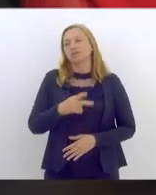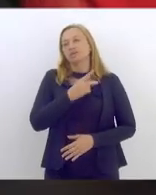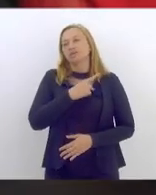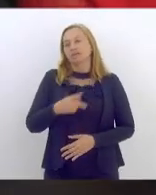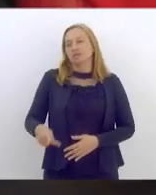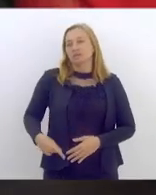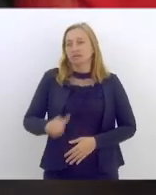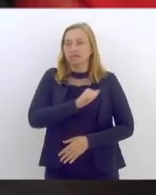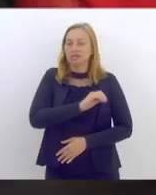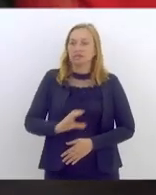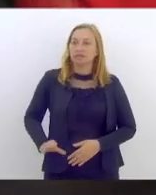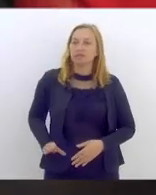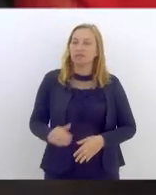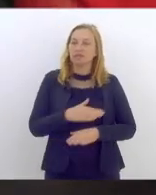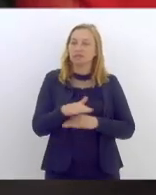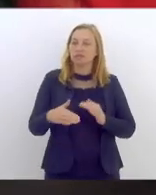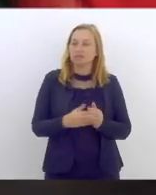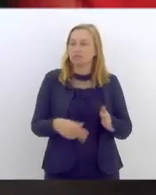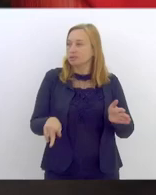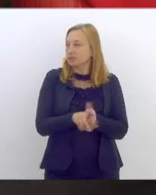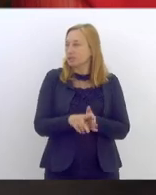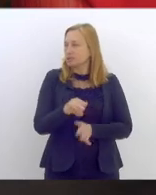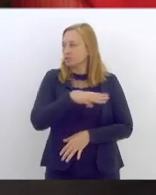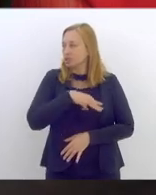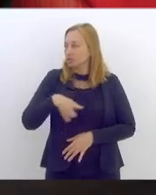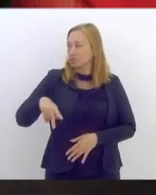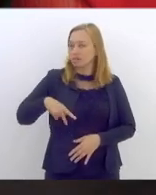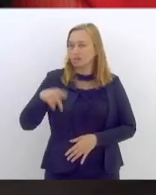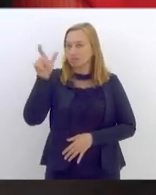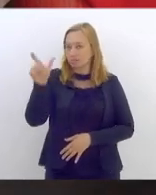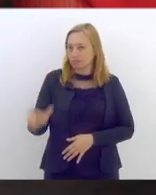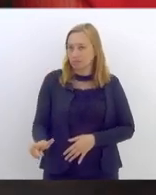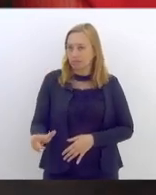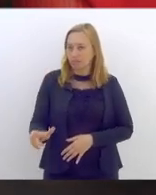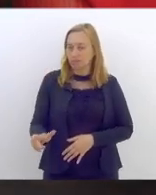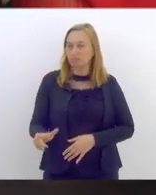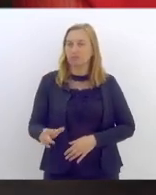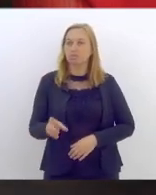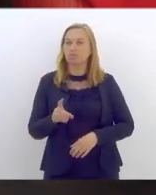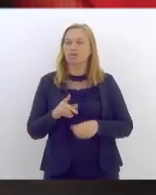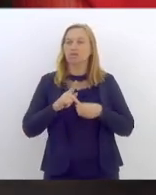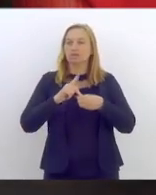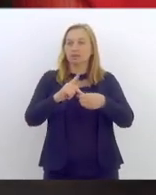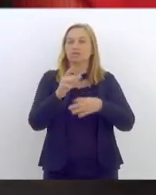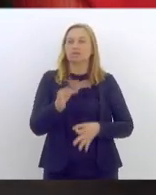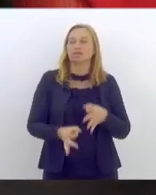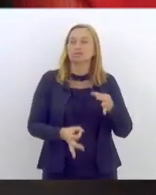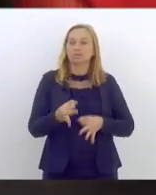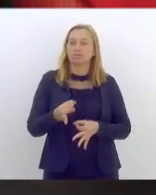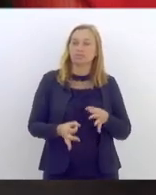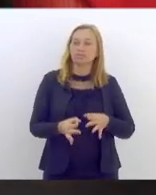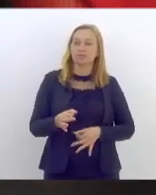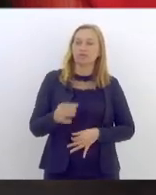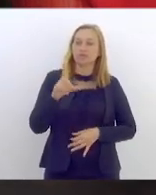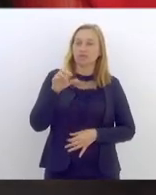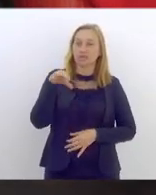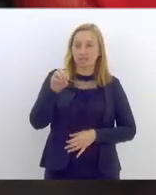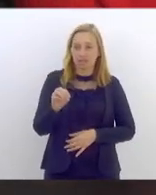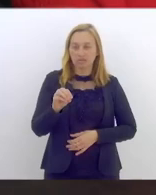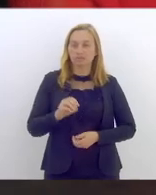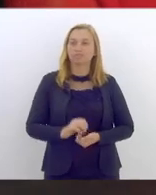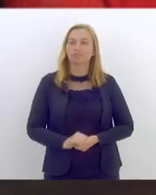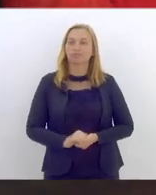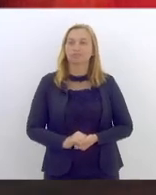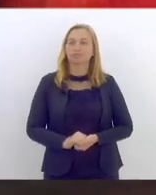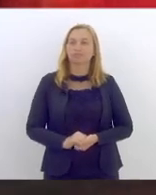o cumprimento aqui os membros do Ministério Público na pessoa do procurador-geral do Luciano Lopes Matos em nome de